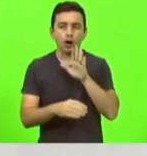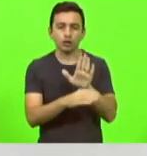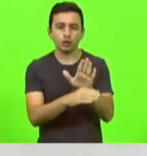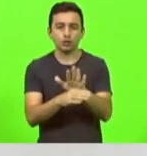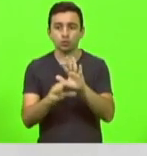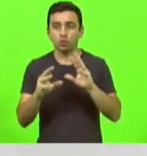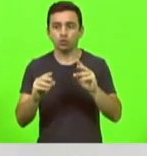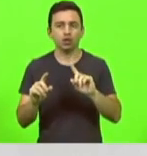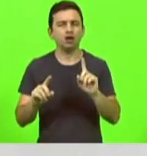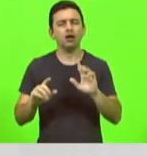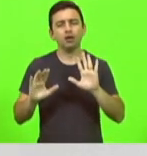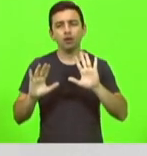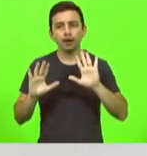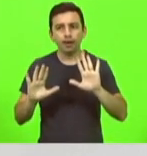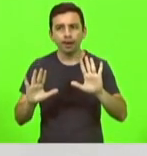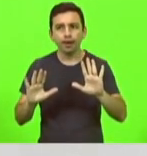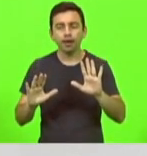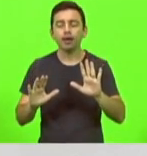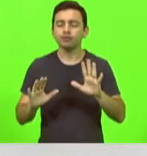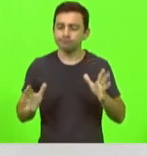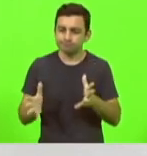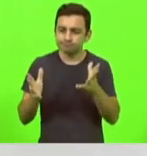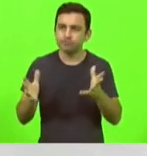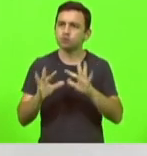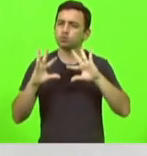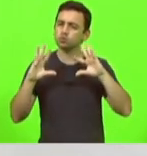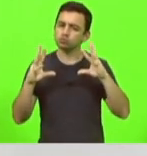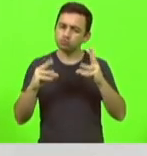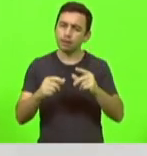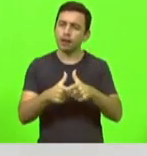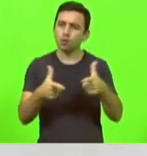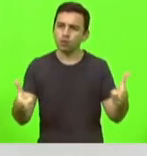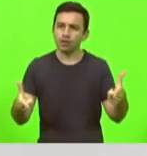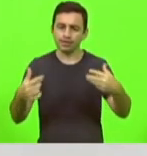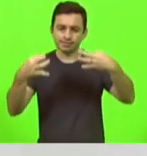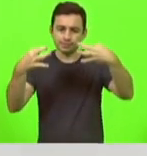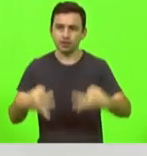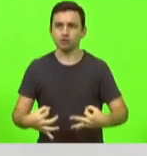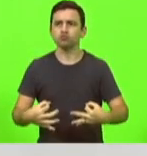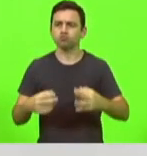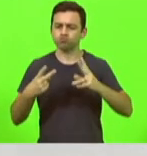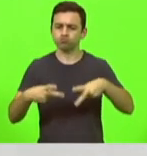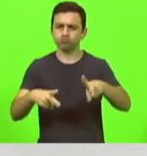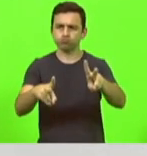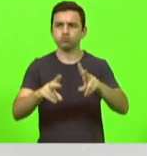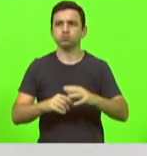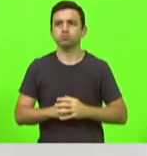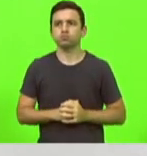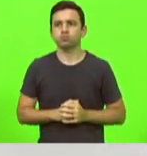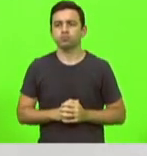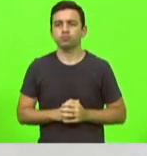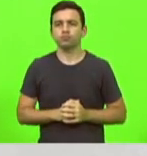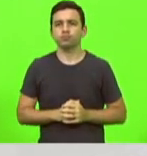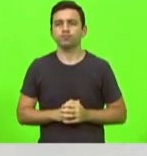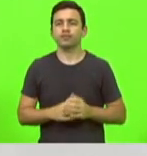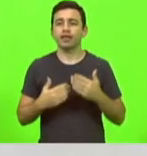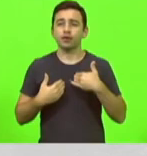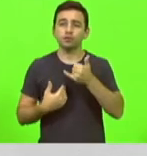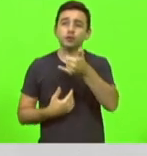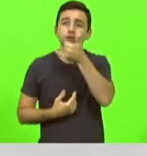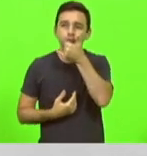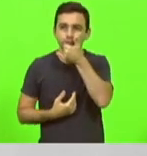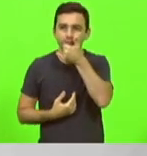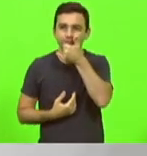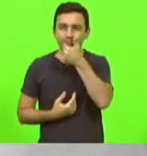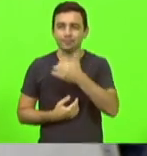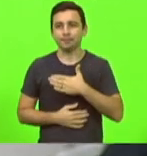de agradar sempre a maioria e fazer com que o justo prevalência e e então me perdoem se por